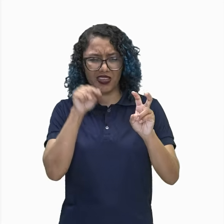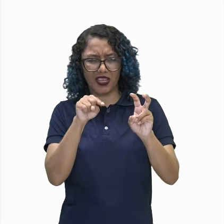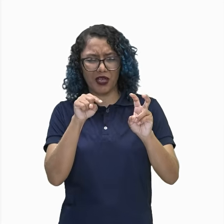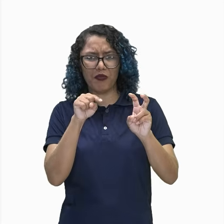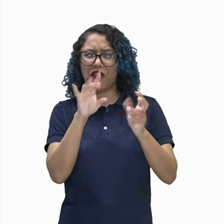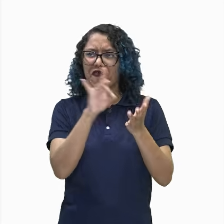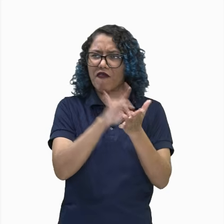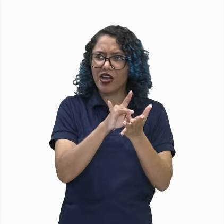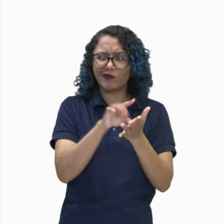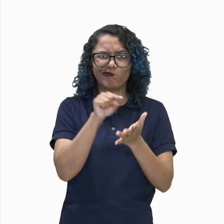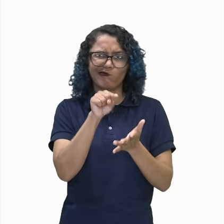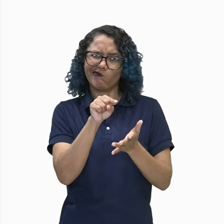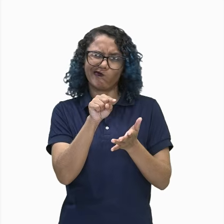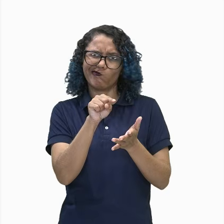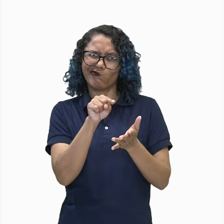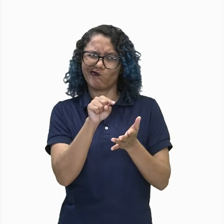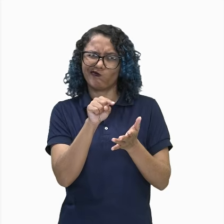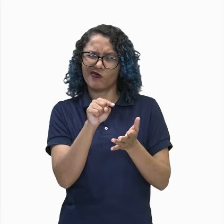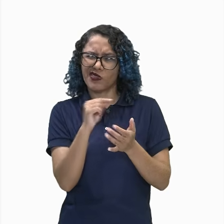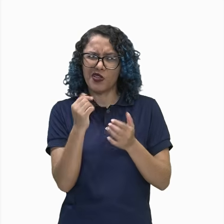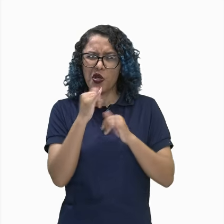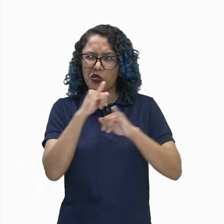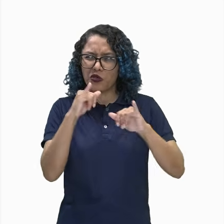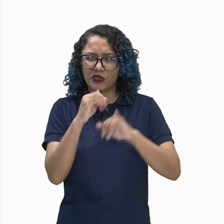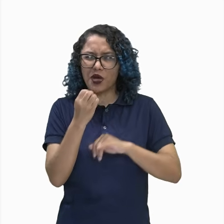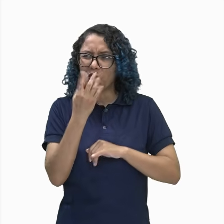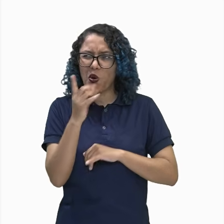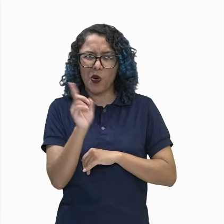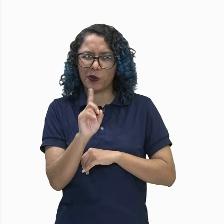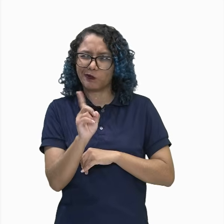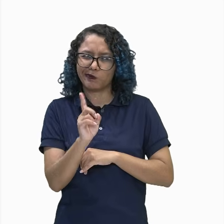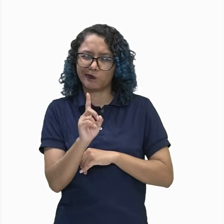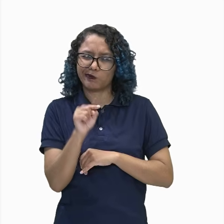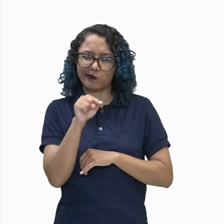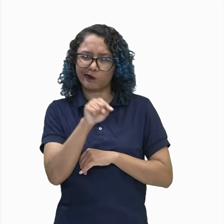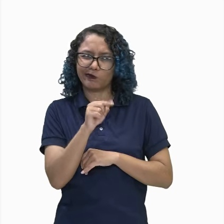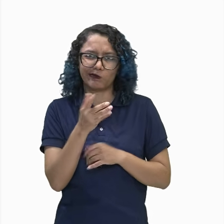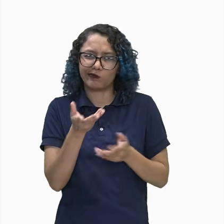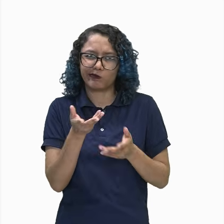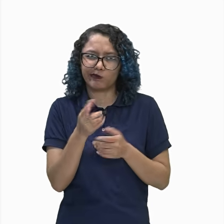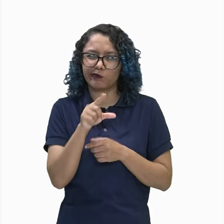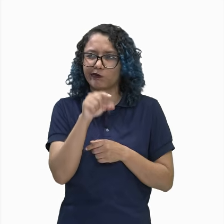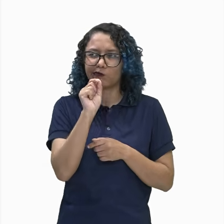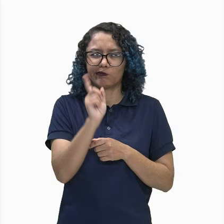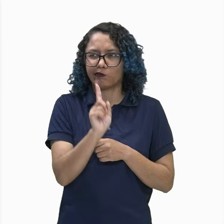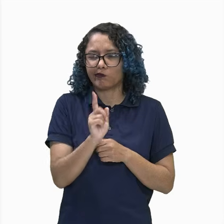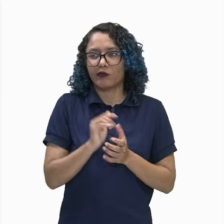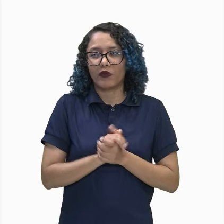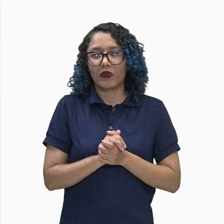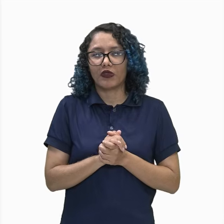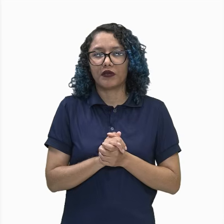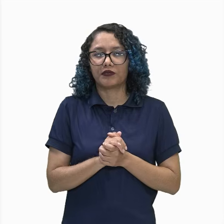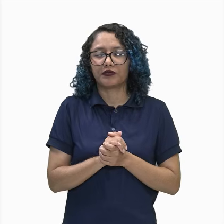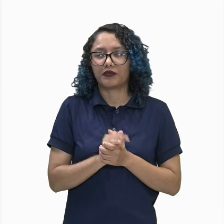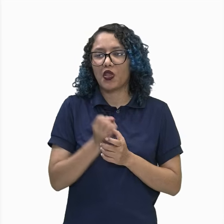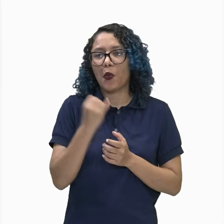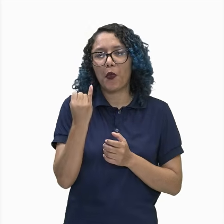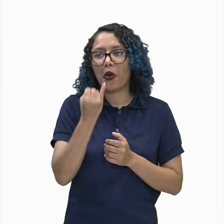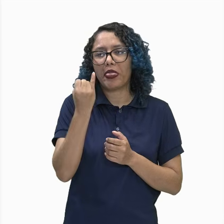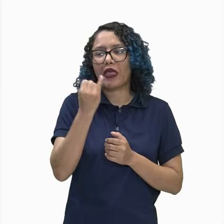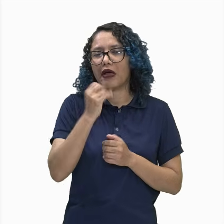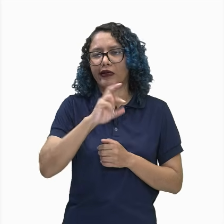fato e pensar, não, nada a ver. Essa notícia aí, ou esse fato aí, não merece